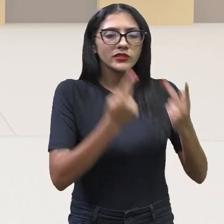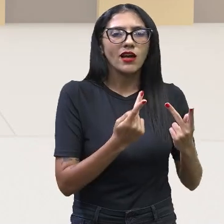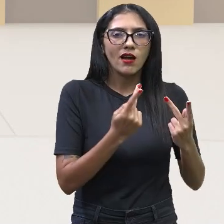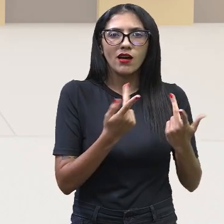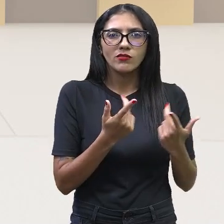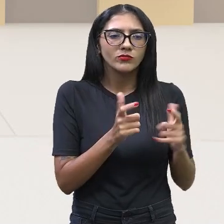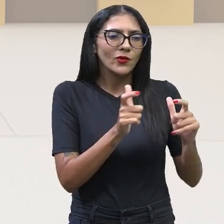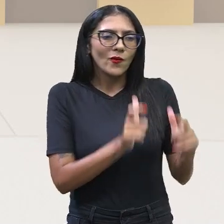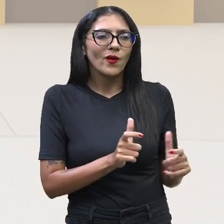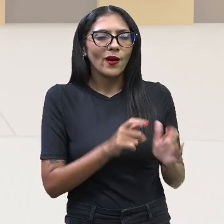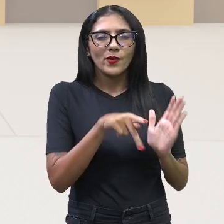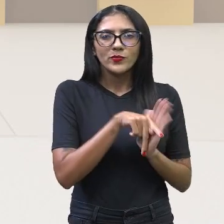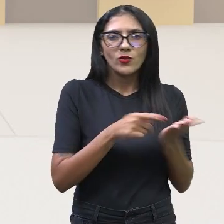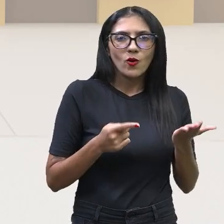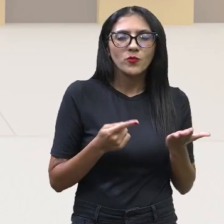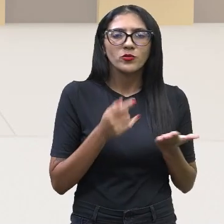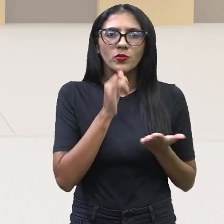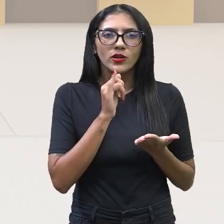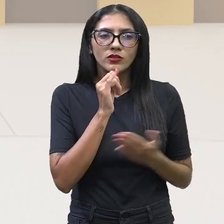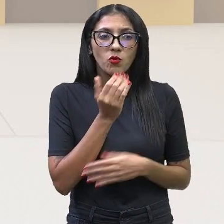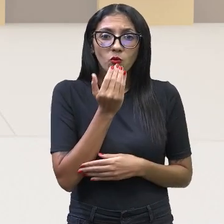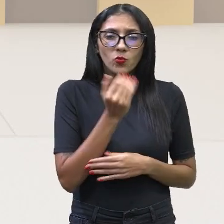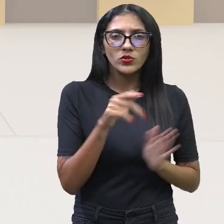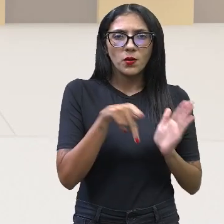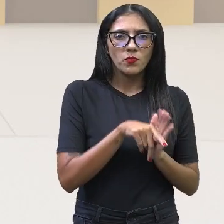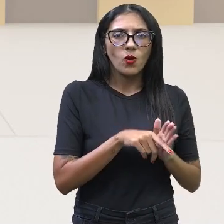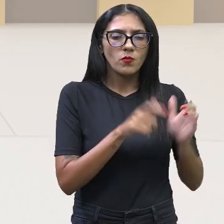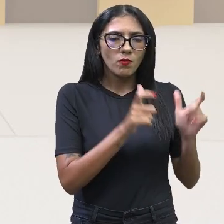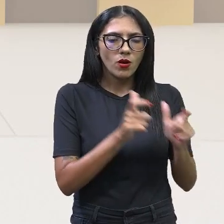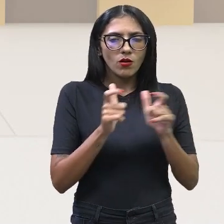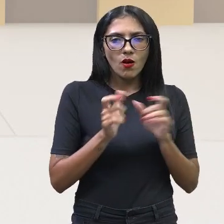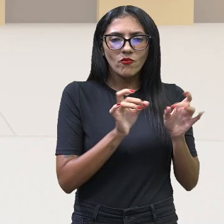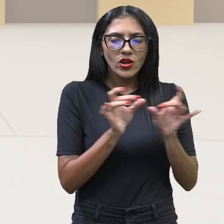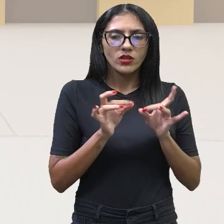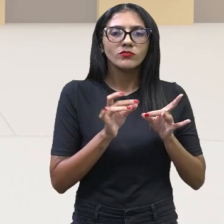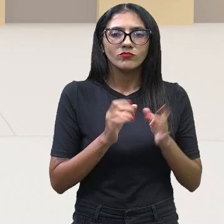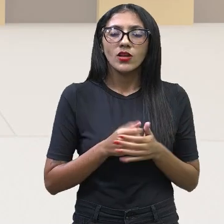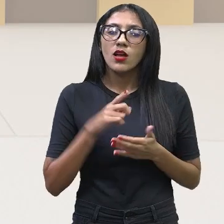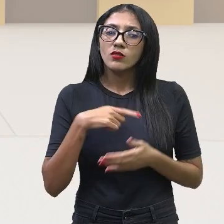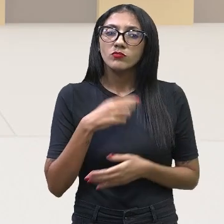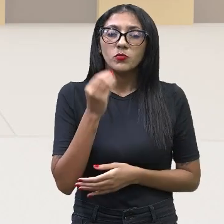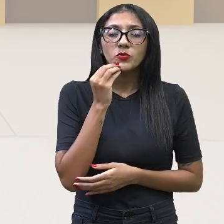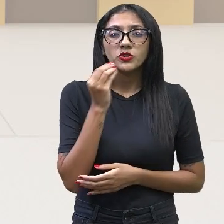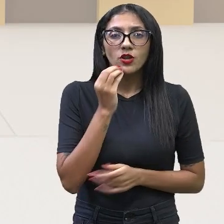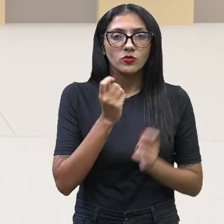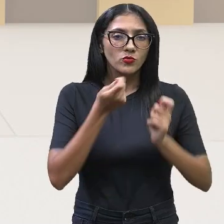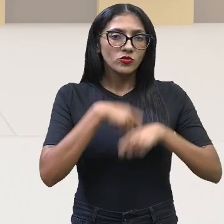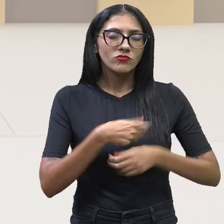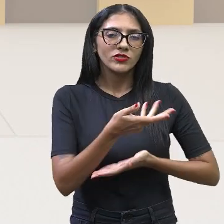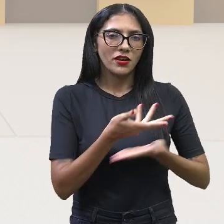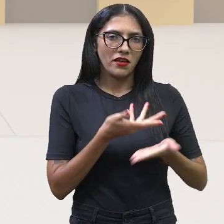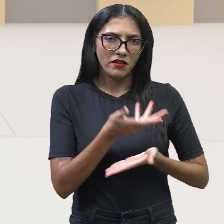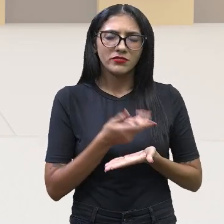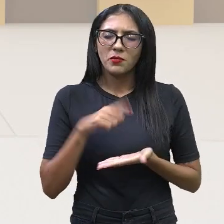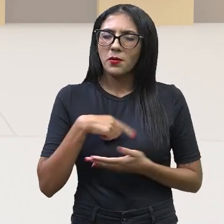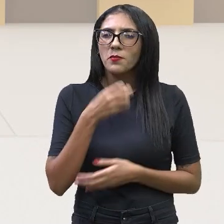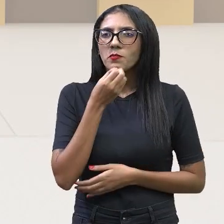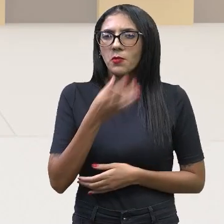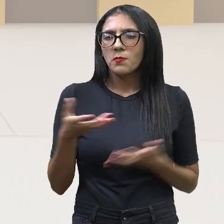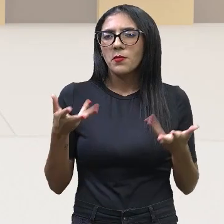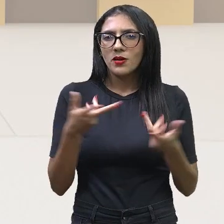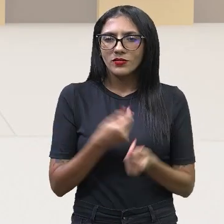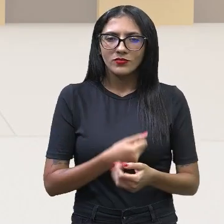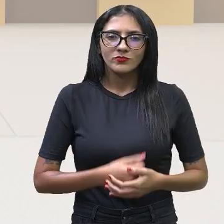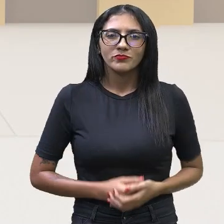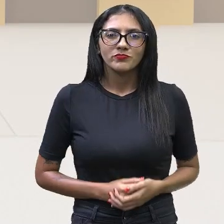há aí na sua comunidade próximo, né? Podem ser oportunidades para essa interação. Isso é demais, viu? Não